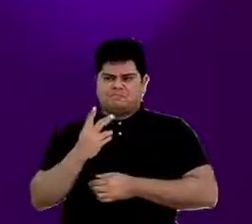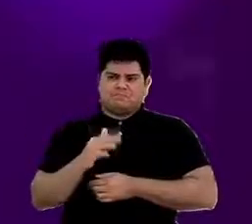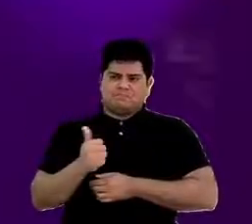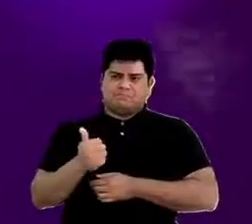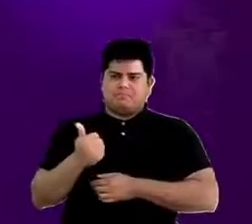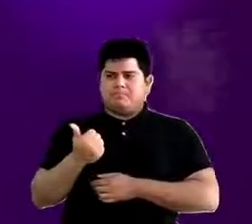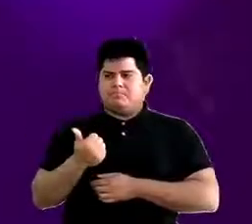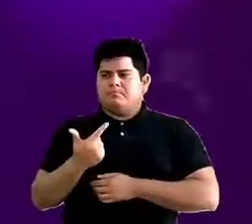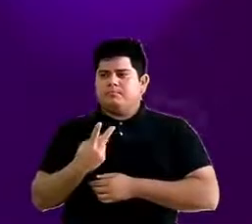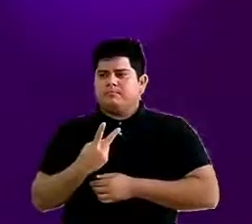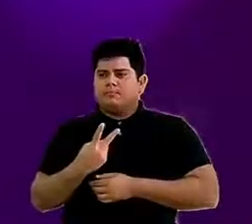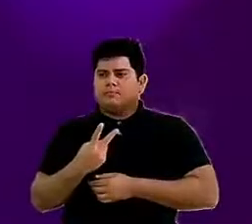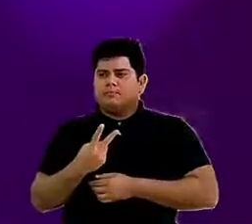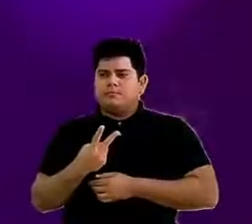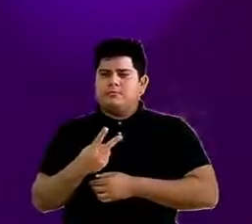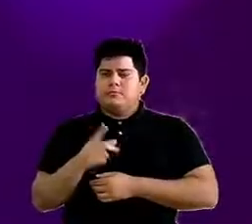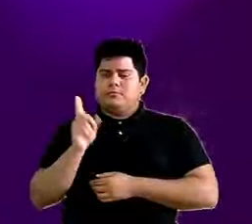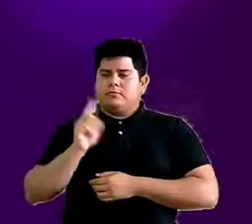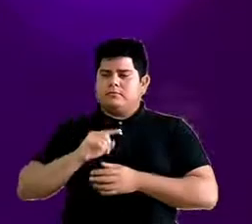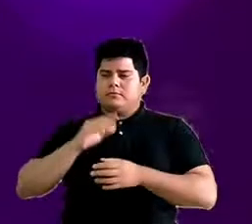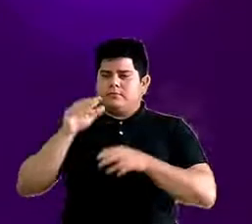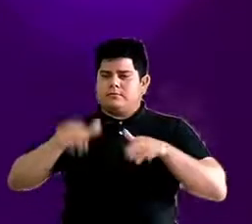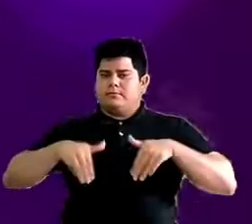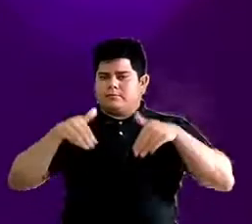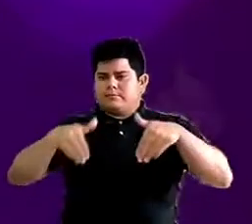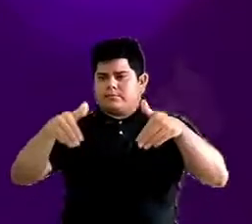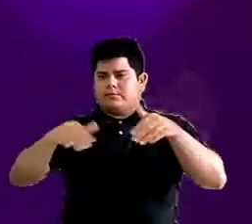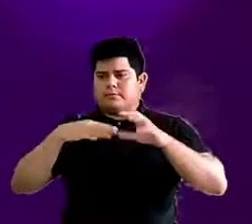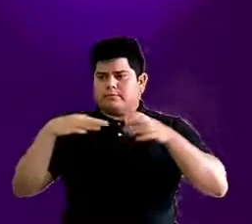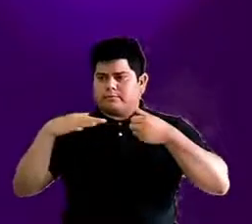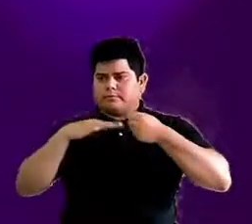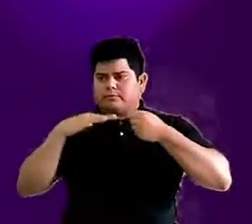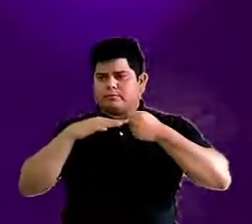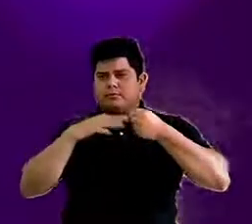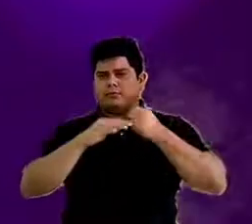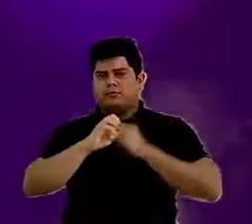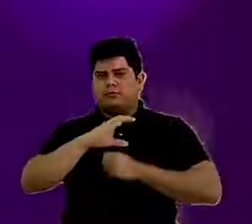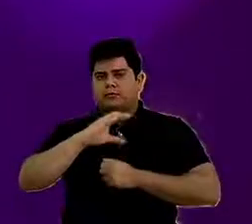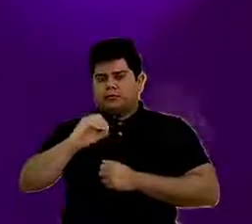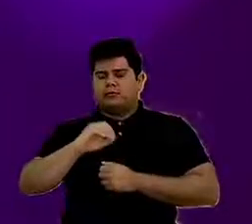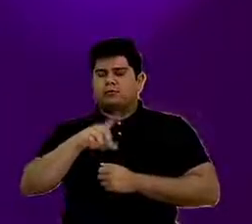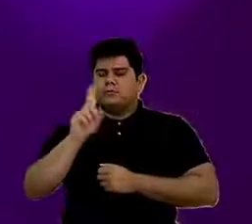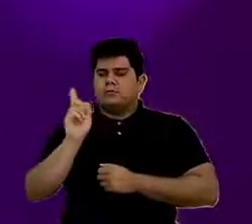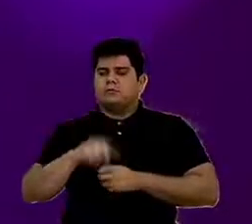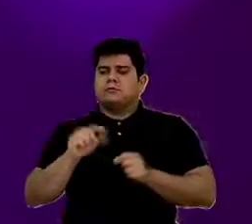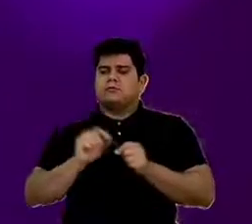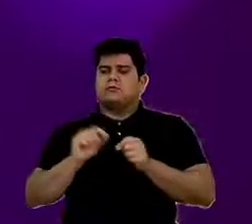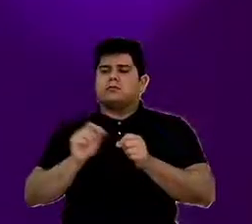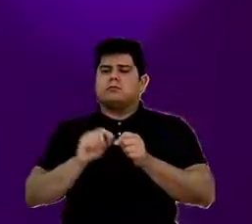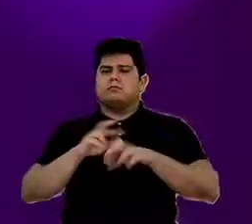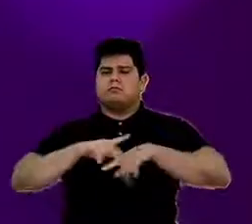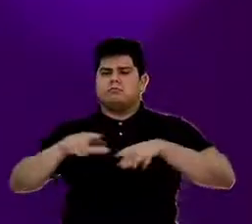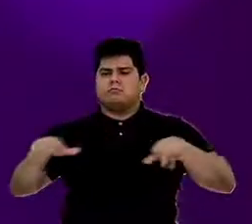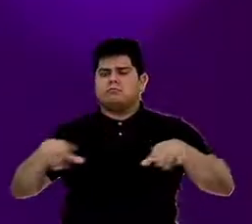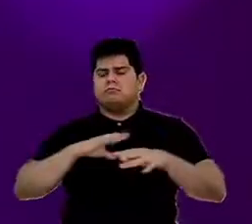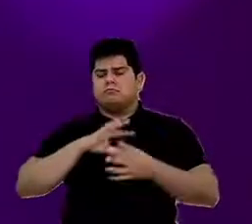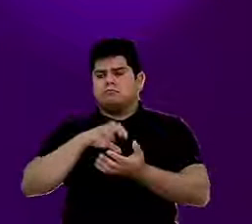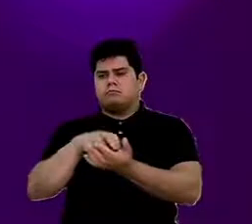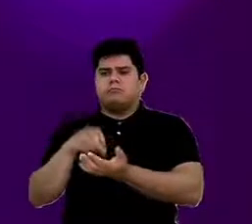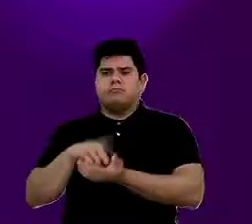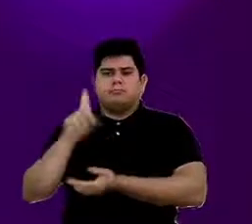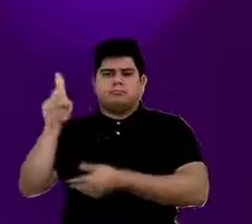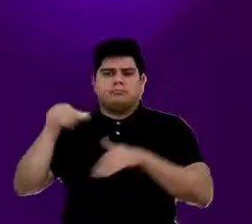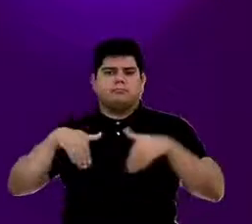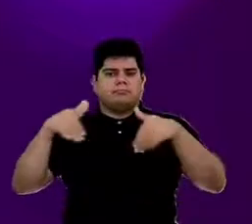anos, né, que é o dado australiano, um banco de dados de ecocardiograma que são feitos em diversos centros na Austrália.